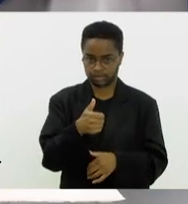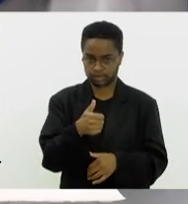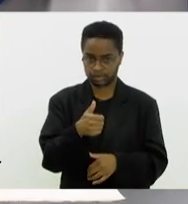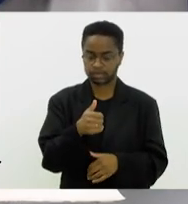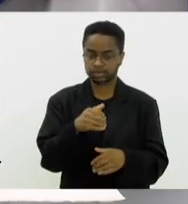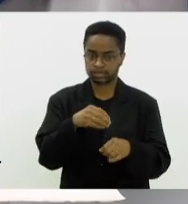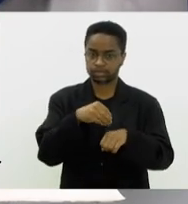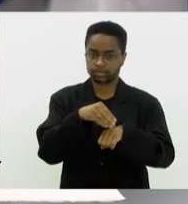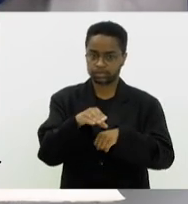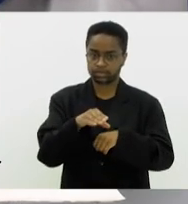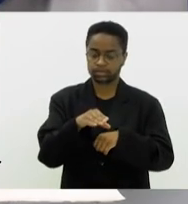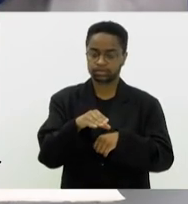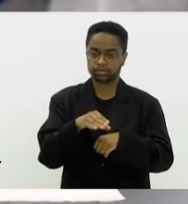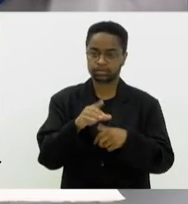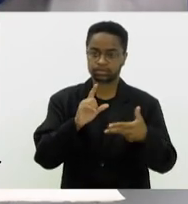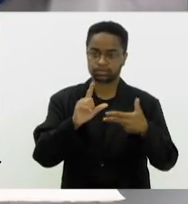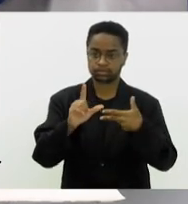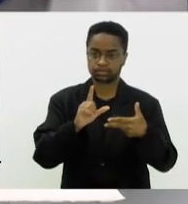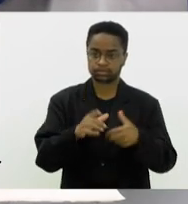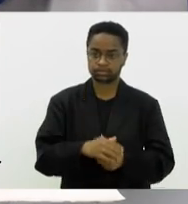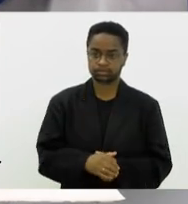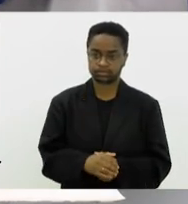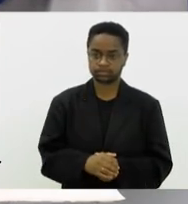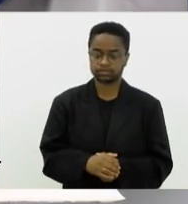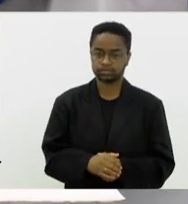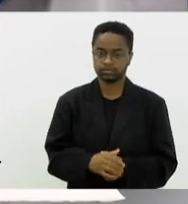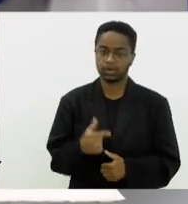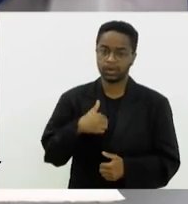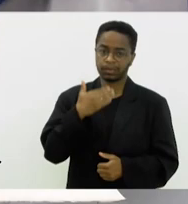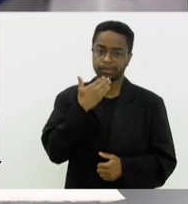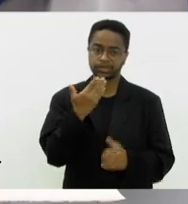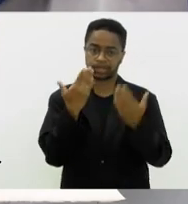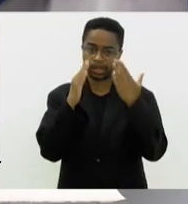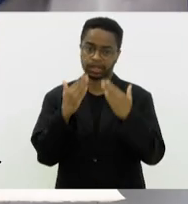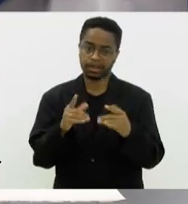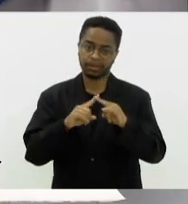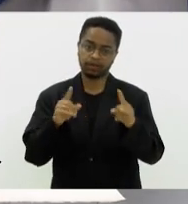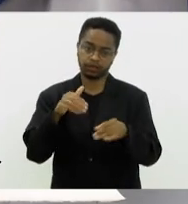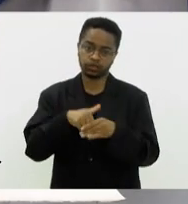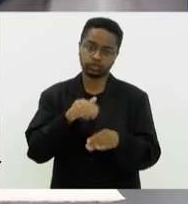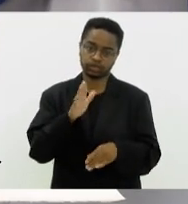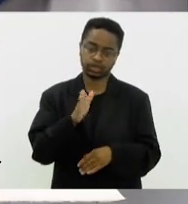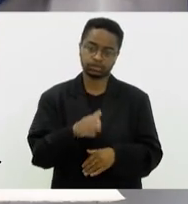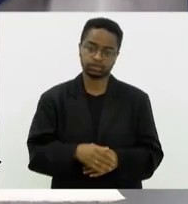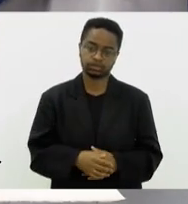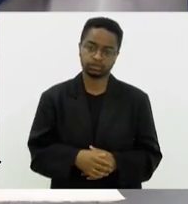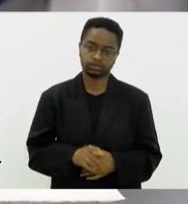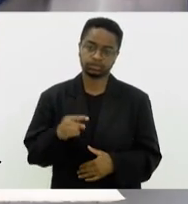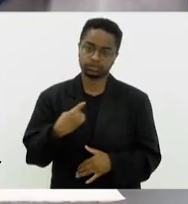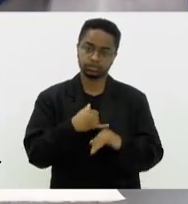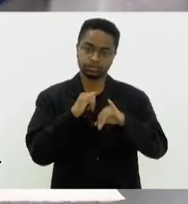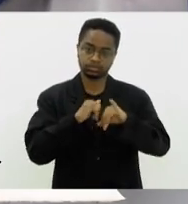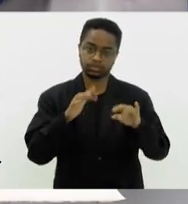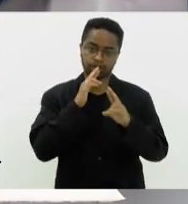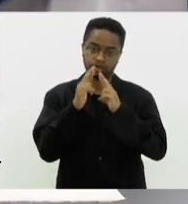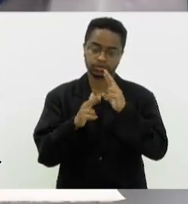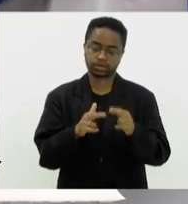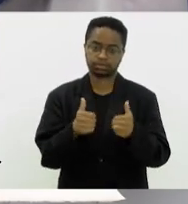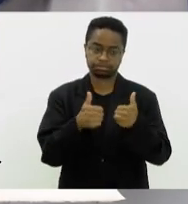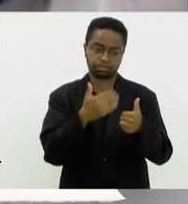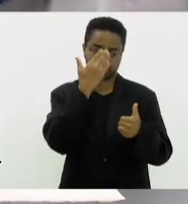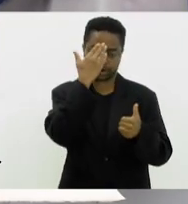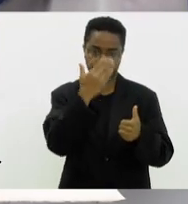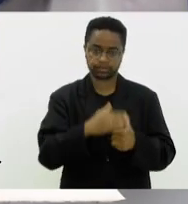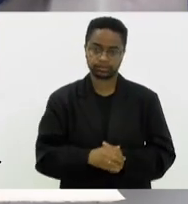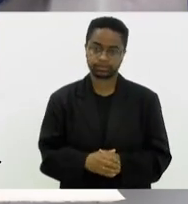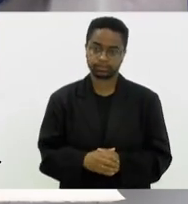pela indicação em legislativa, transformação. Eu ia pedir vista, mas já votou. É, a gente proclamou o resultado. Tá,